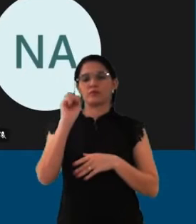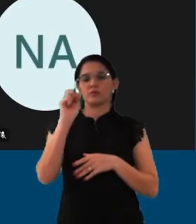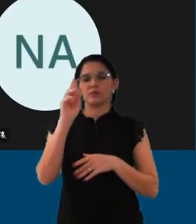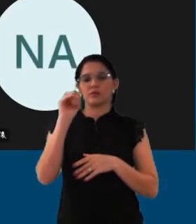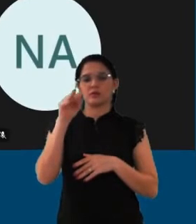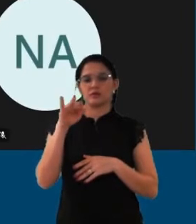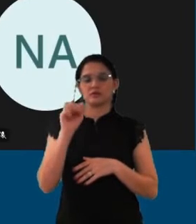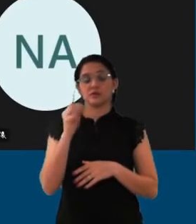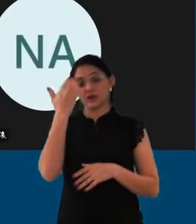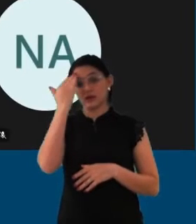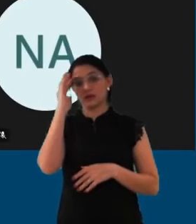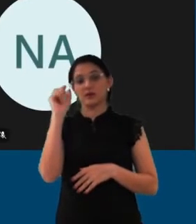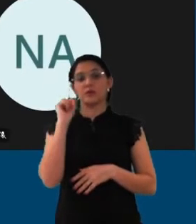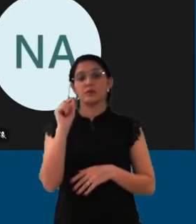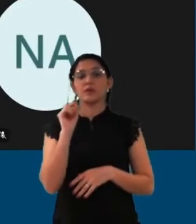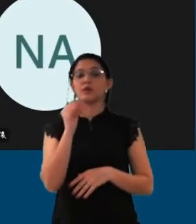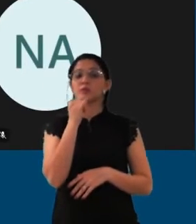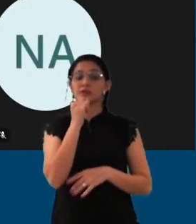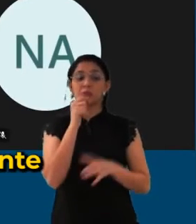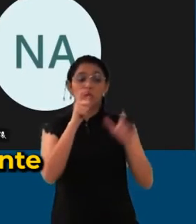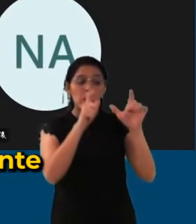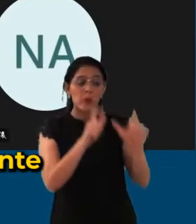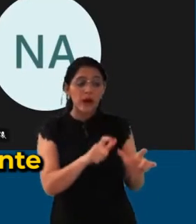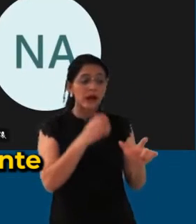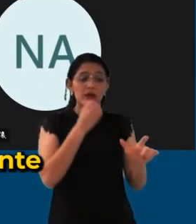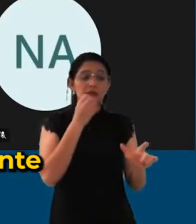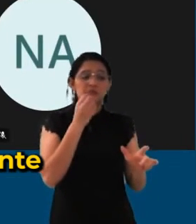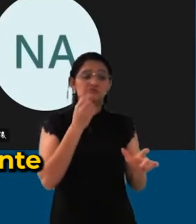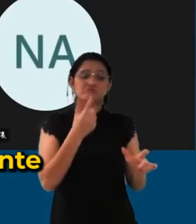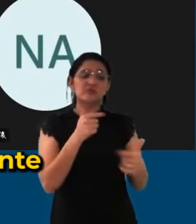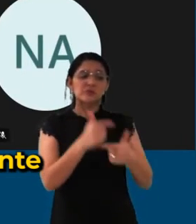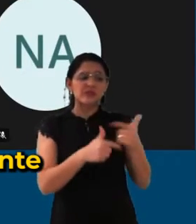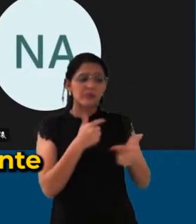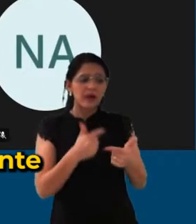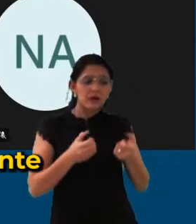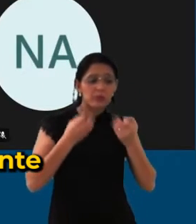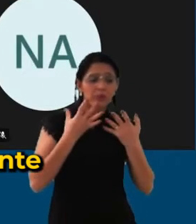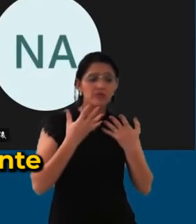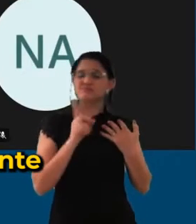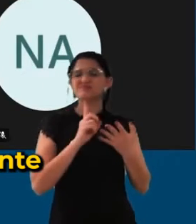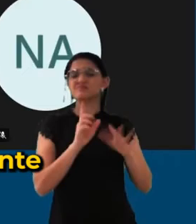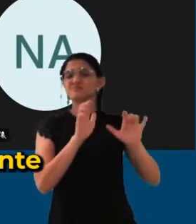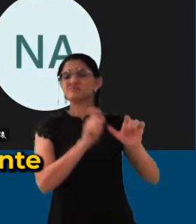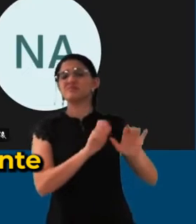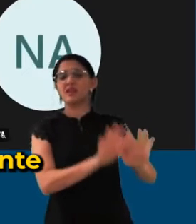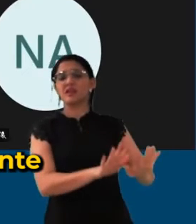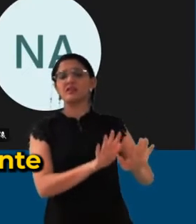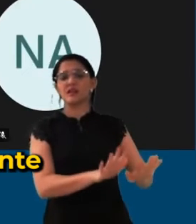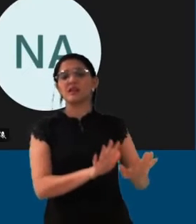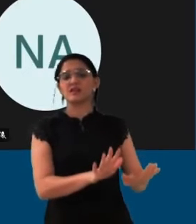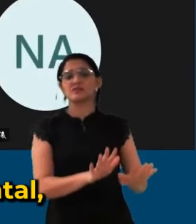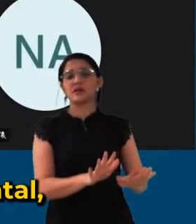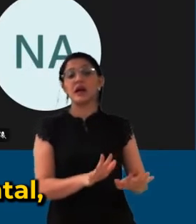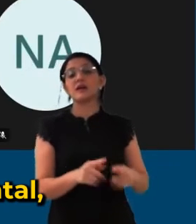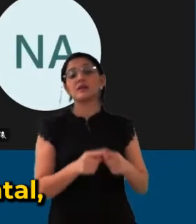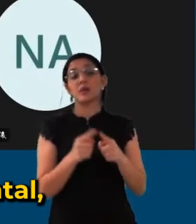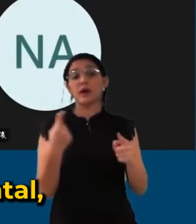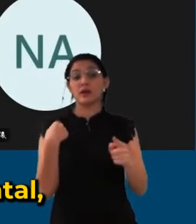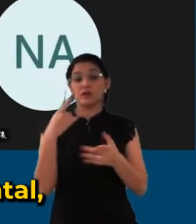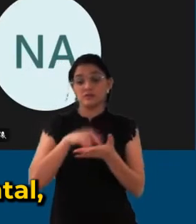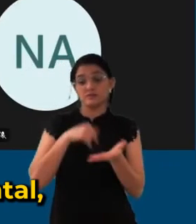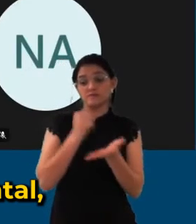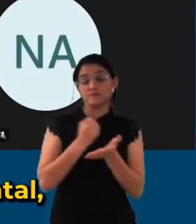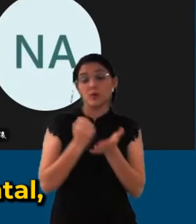plausível, né, aquela lavra, aí foi o momento em que a gente protocolou o primeiro PRAD. Então,